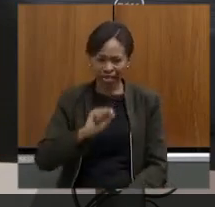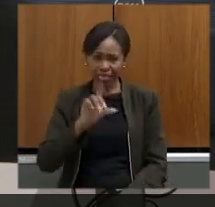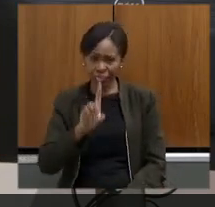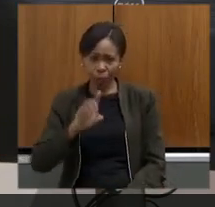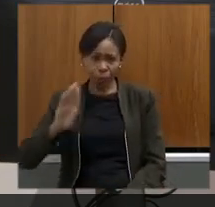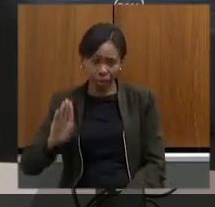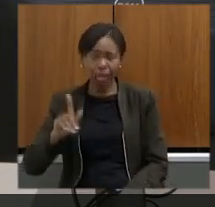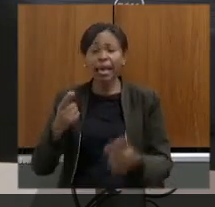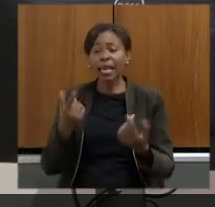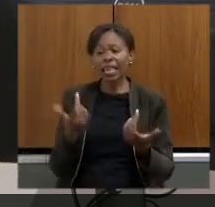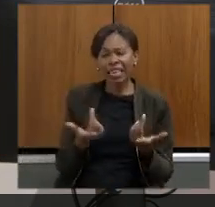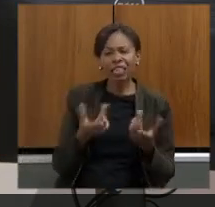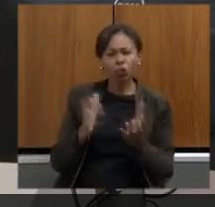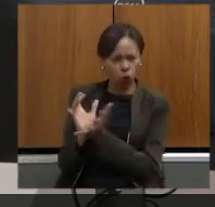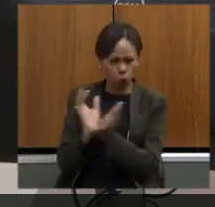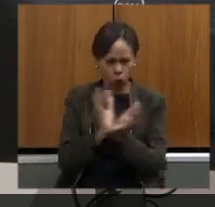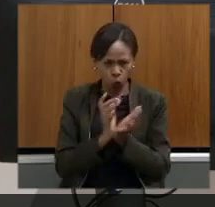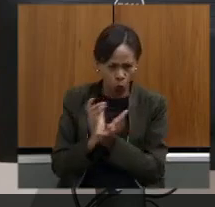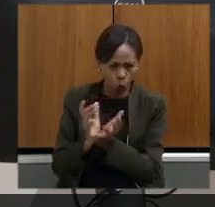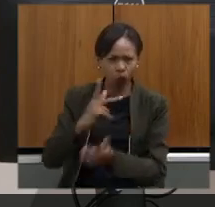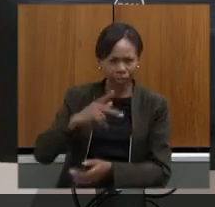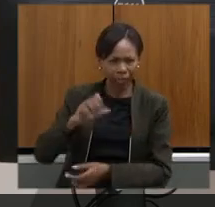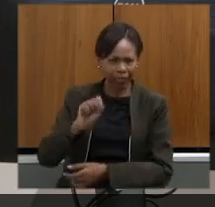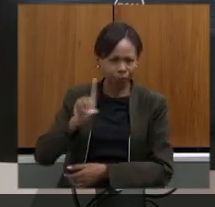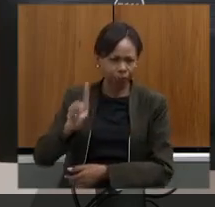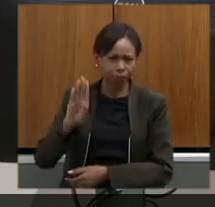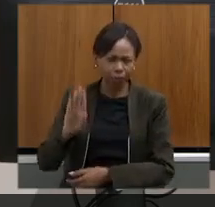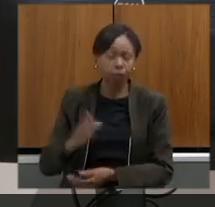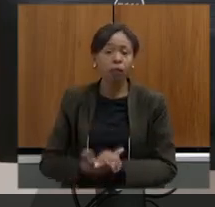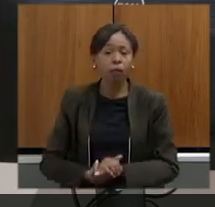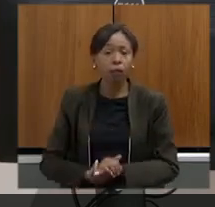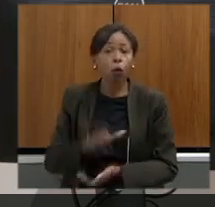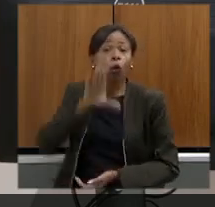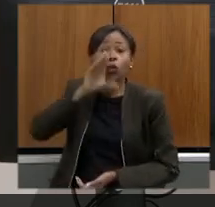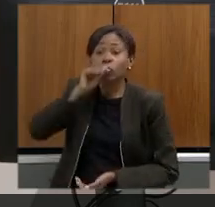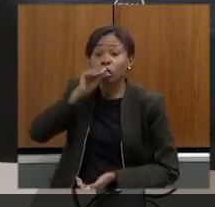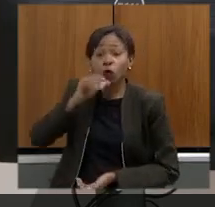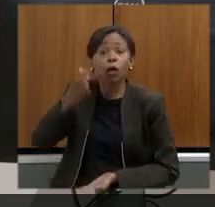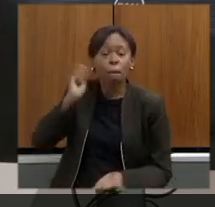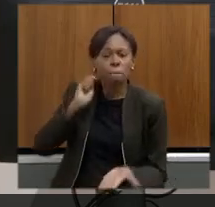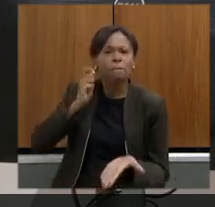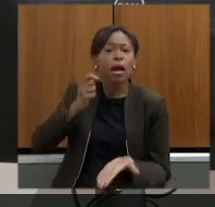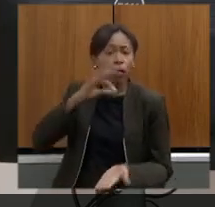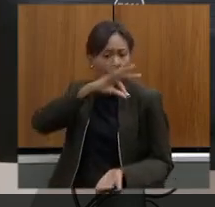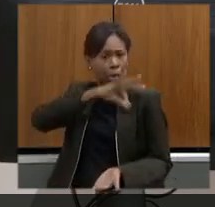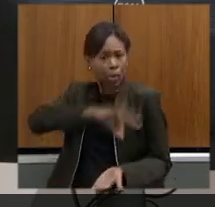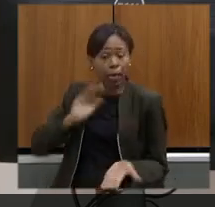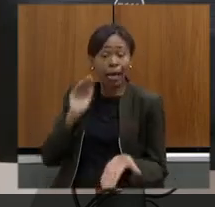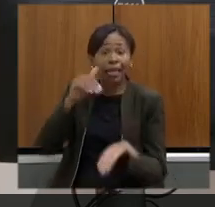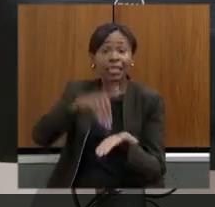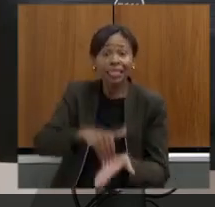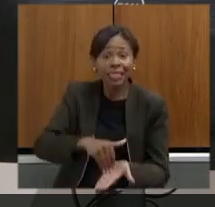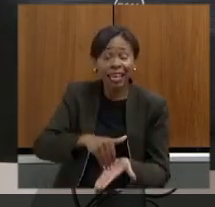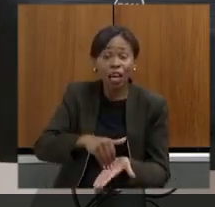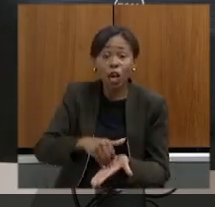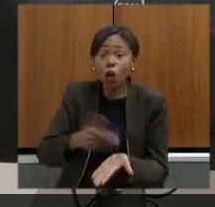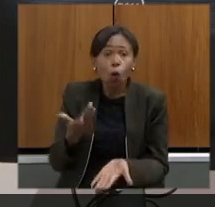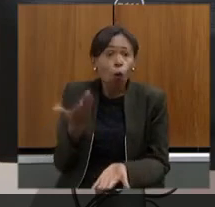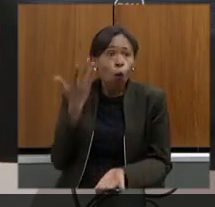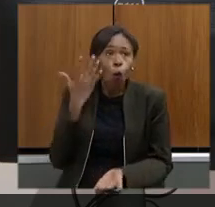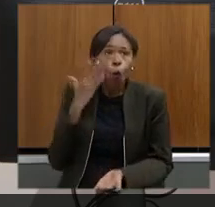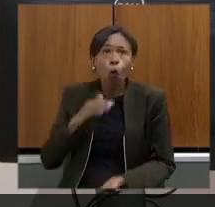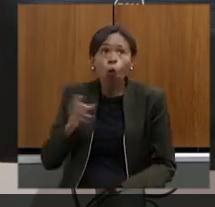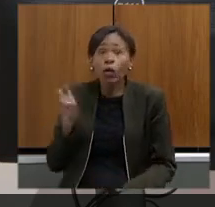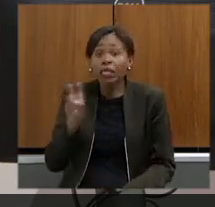dos aliados do PSDB 102cv até o quinto dia útil do mês eu recebia